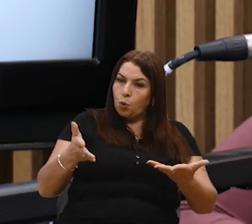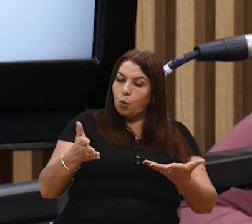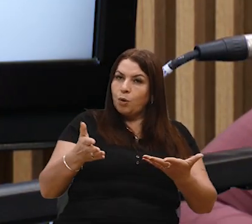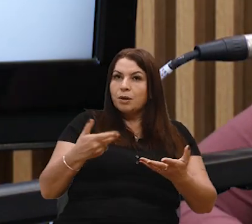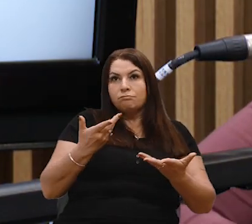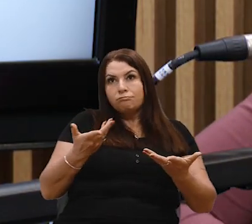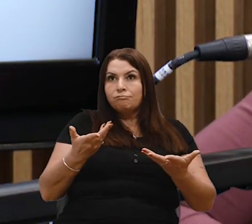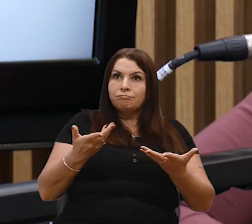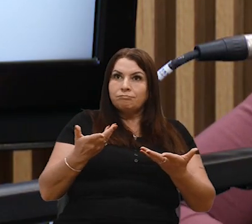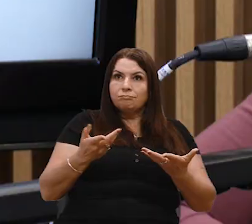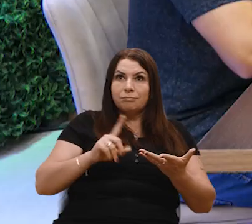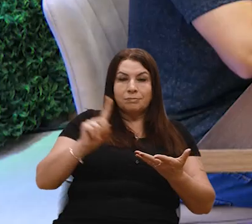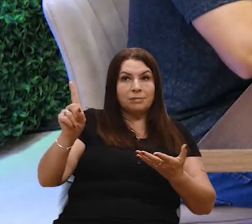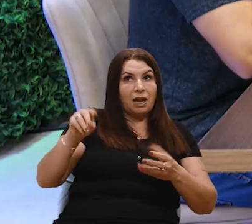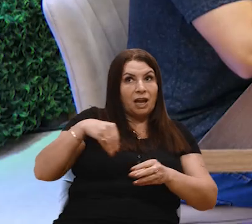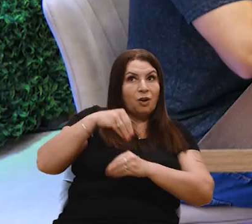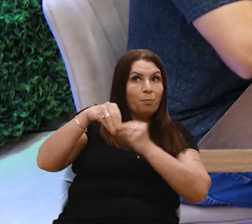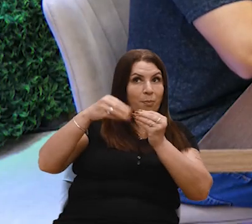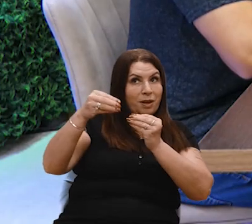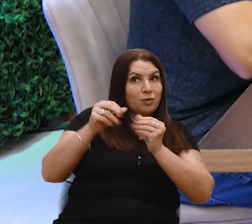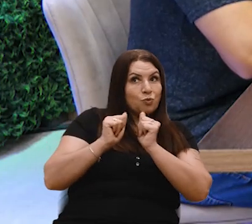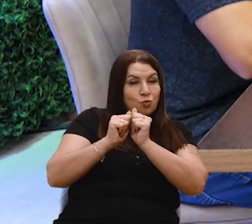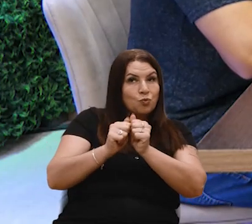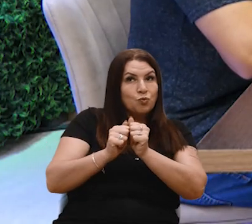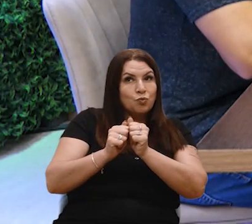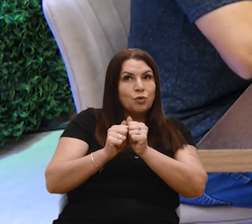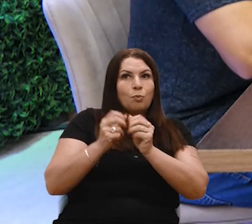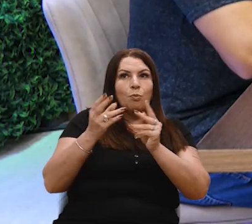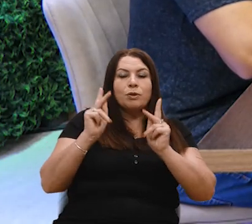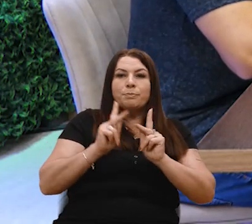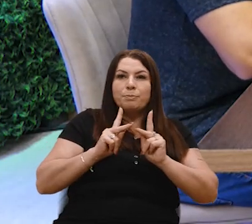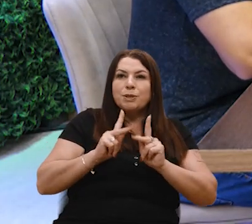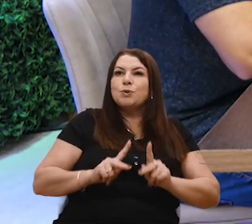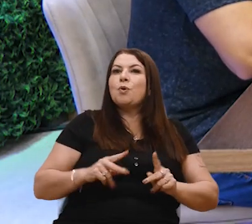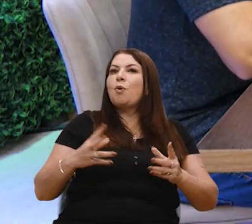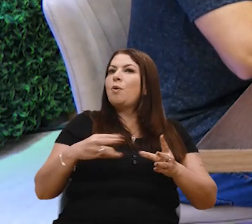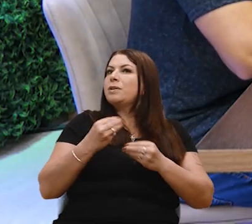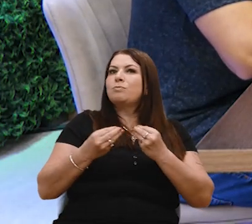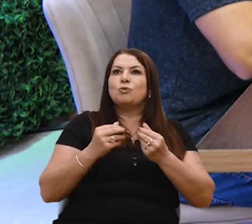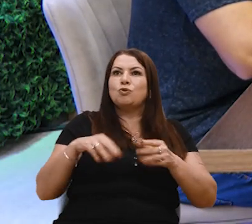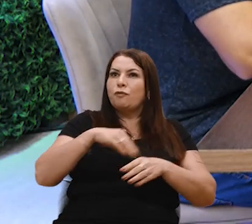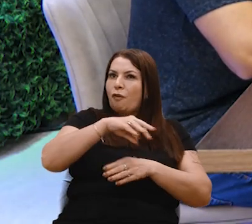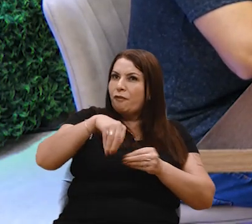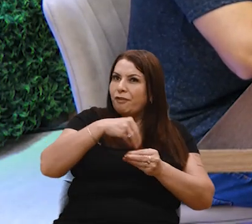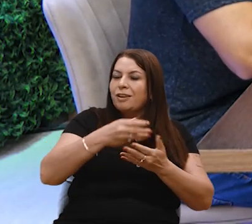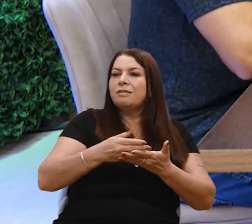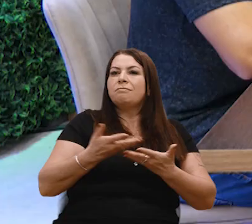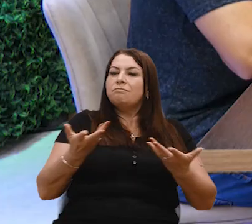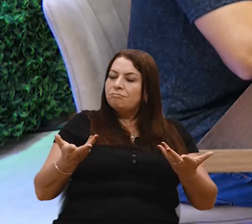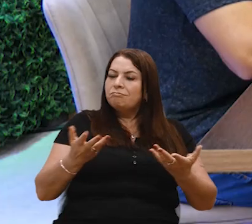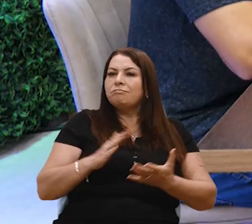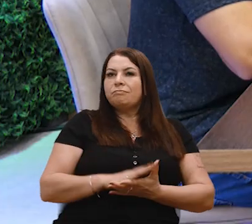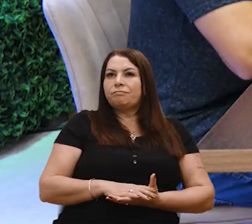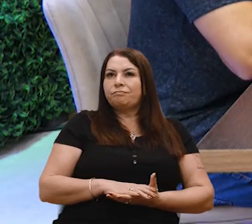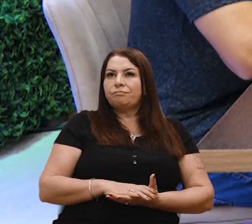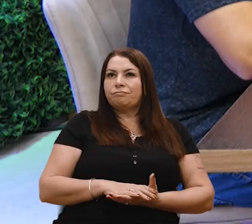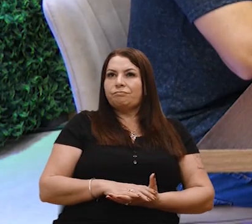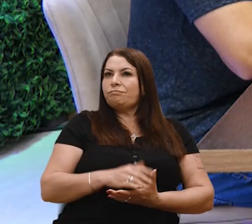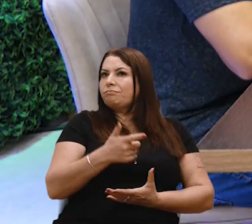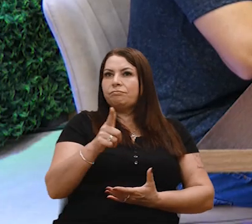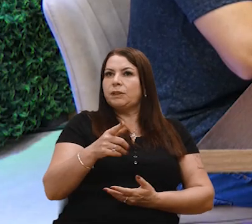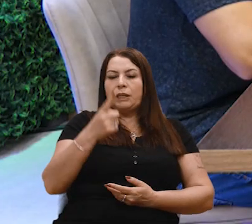indicou, e agora eu vi que ele tá lá no teu meio, tá no meio do Alexandre, com um monte de gente. Então, a